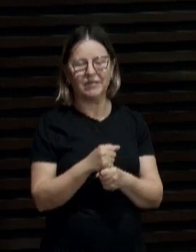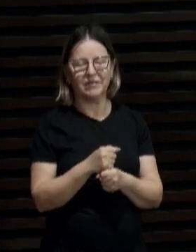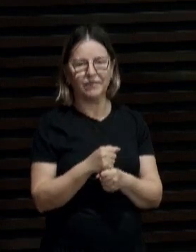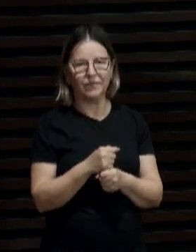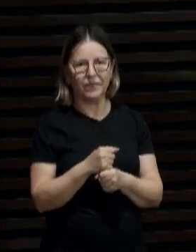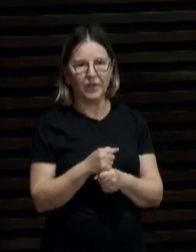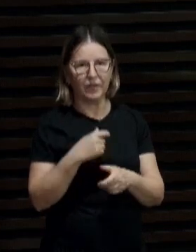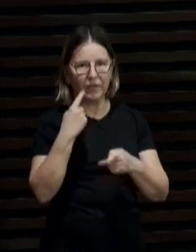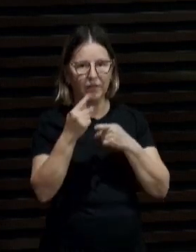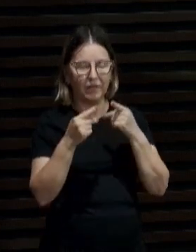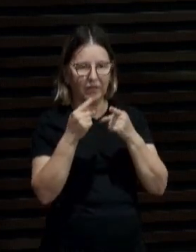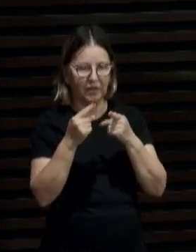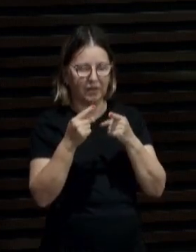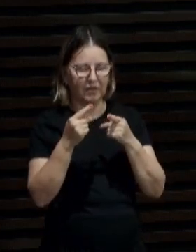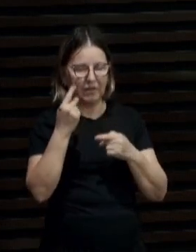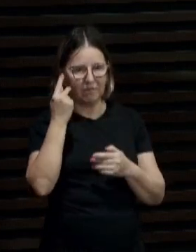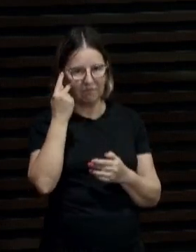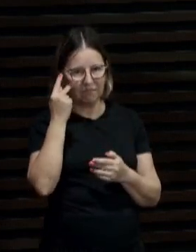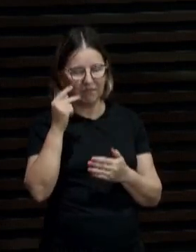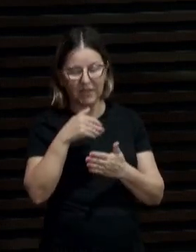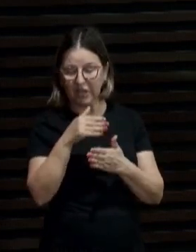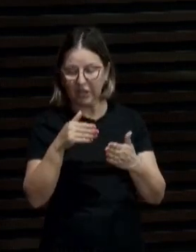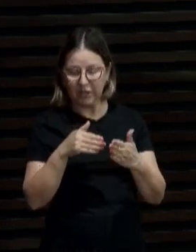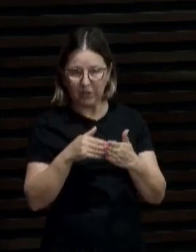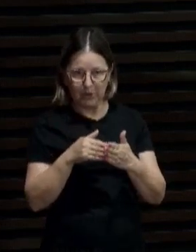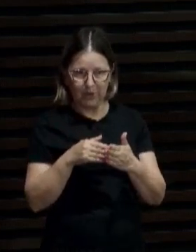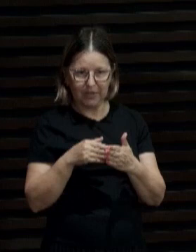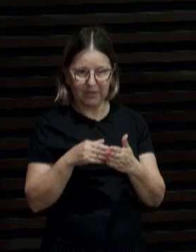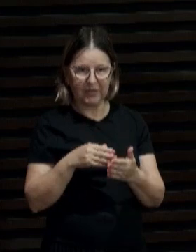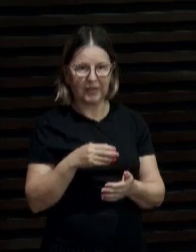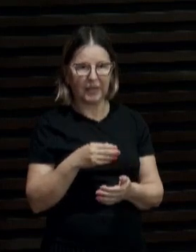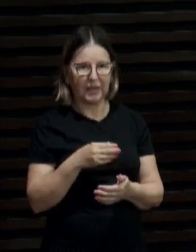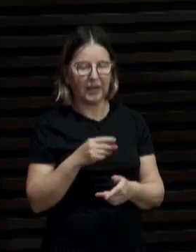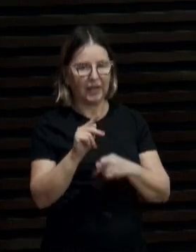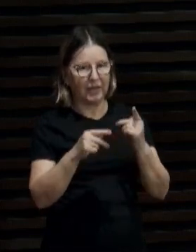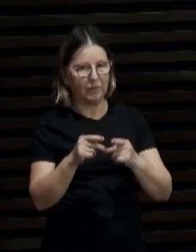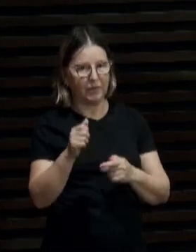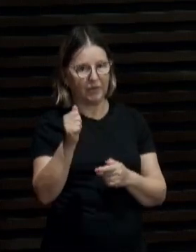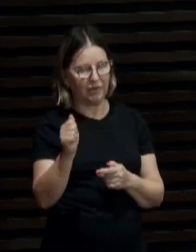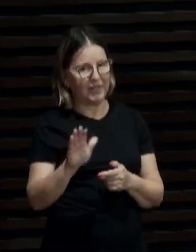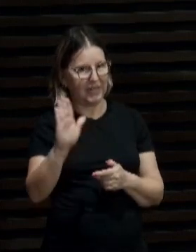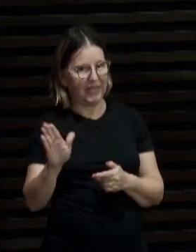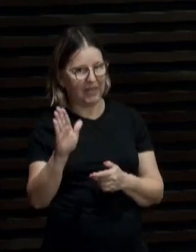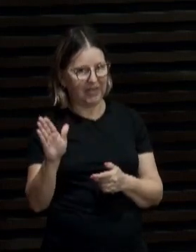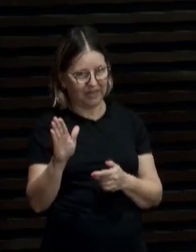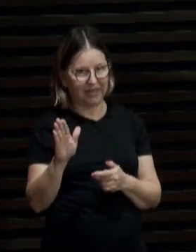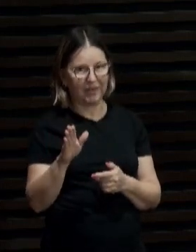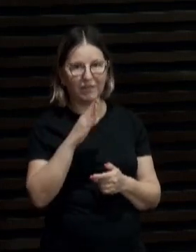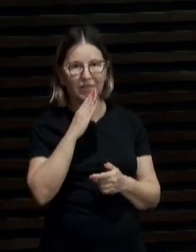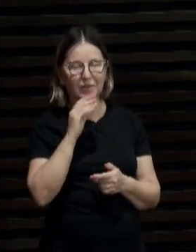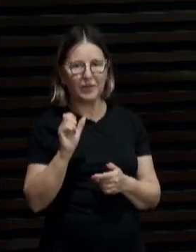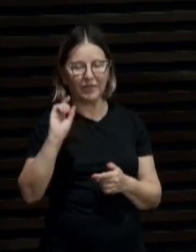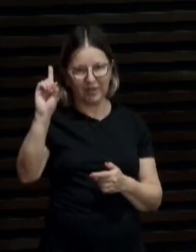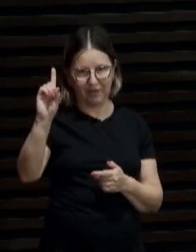Ásia ouvissem a palavra do Senhor, tanto judeus como gregos. E Deus, pelas mãos de Paulo, fazia